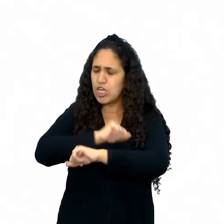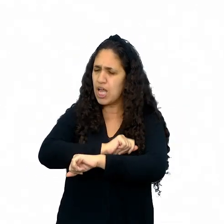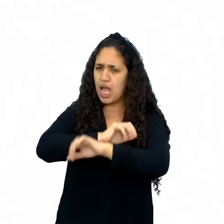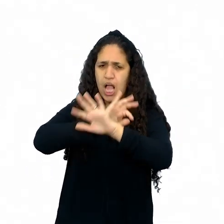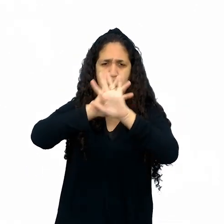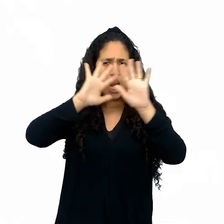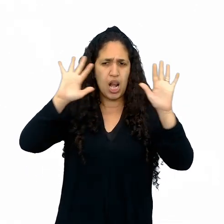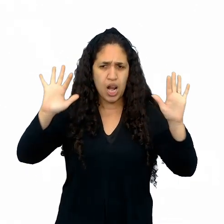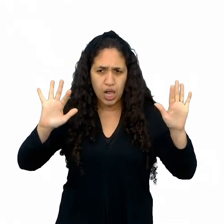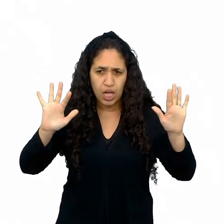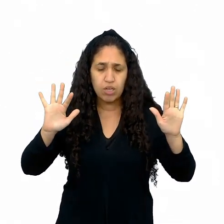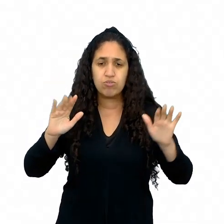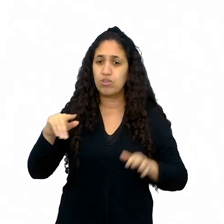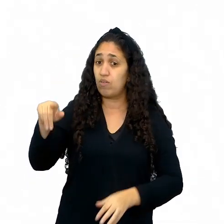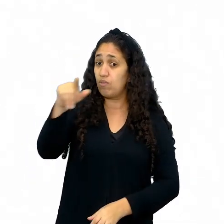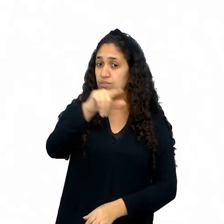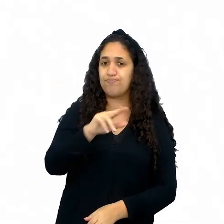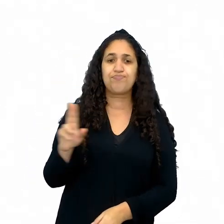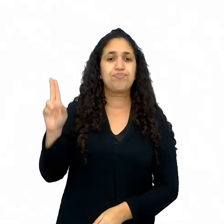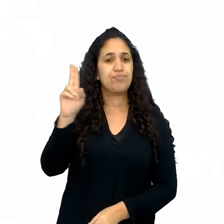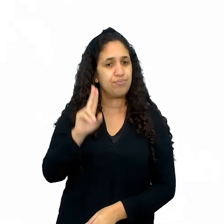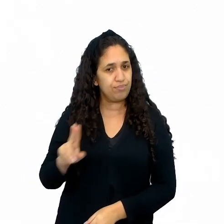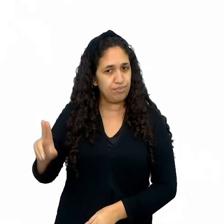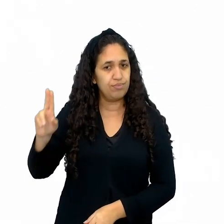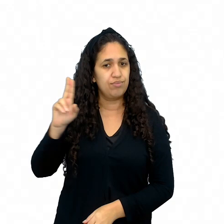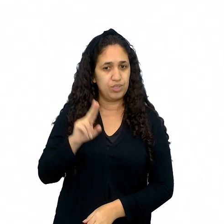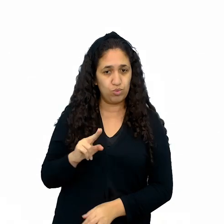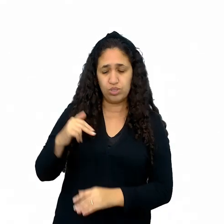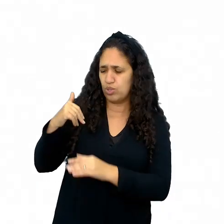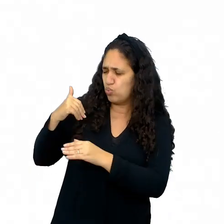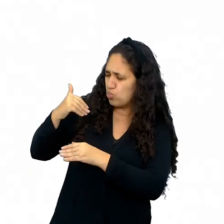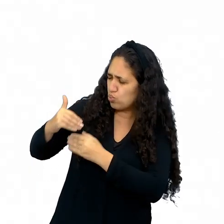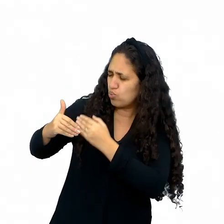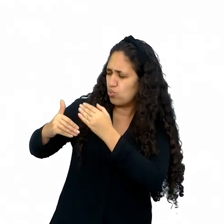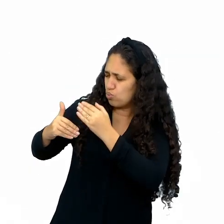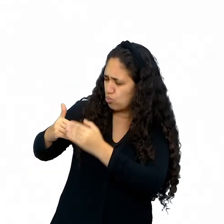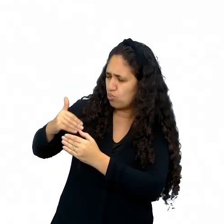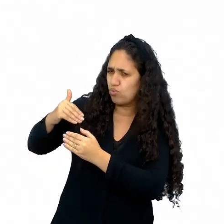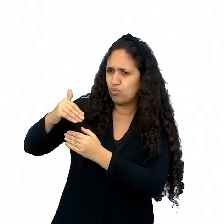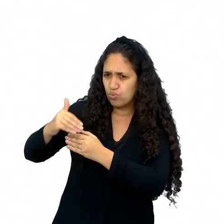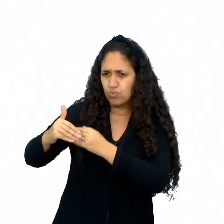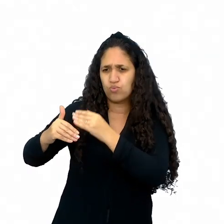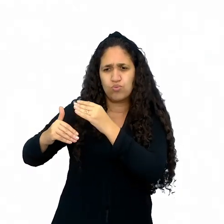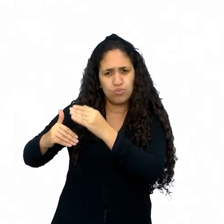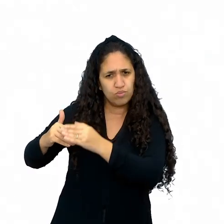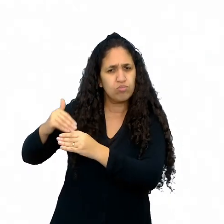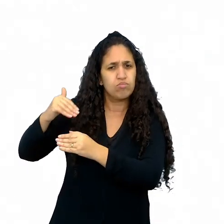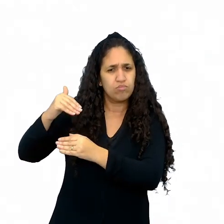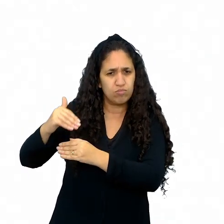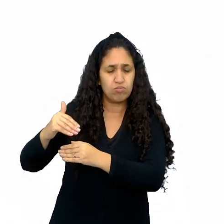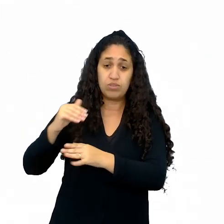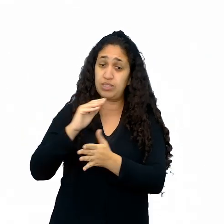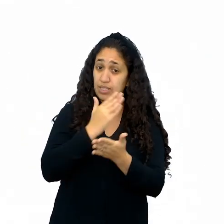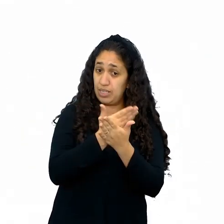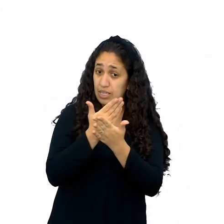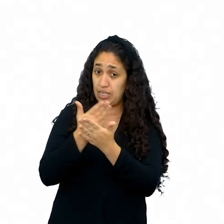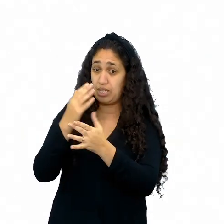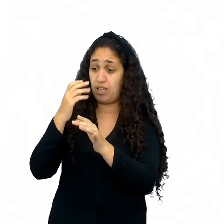evidenciados e que vocês os utilizem, então, durante o percurso, durante o desenvolvimento das 8